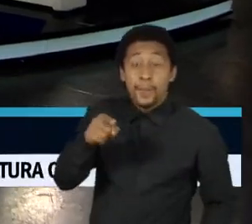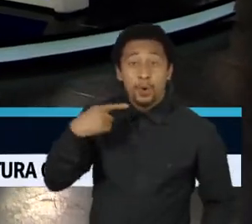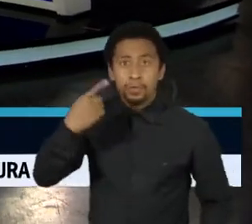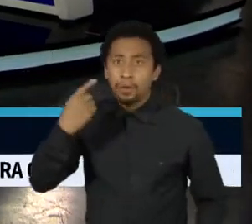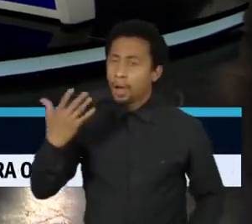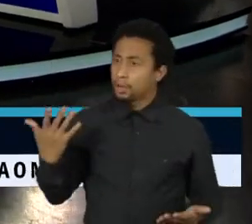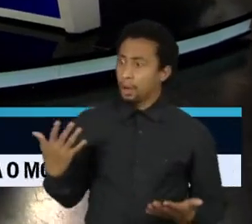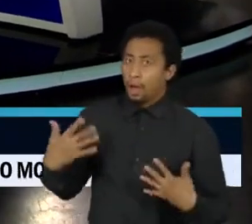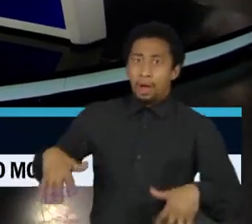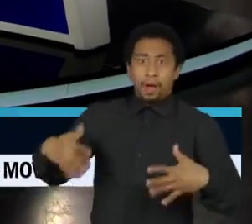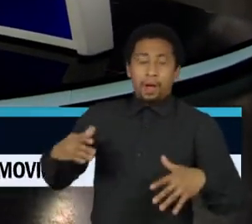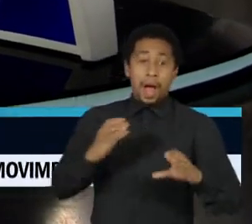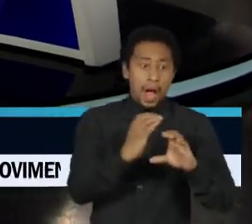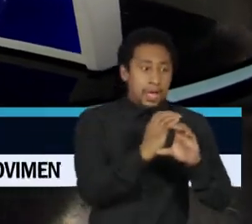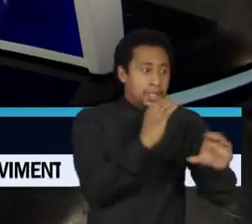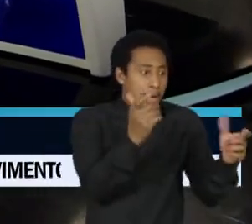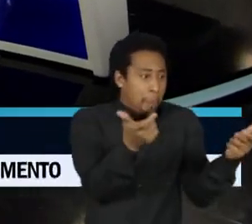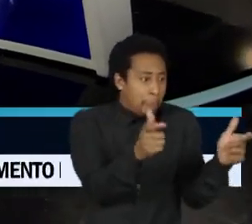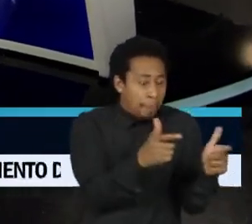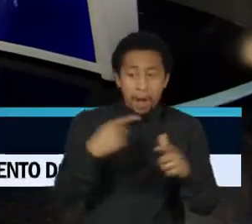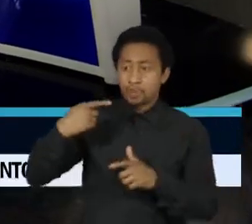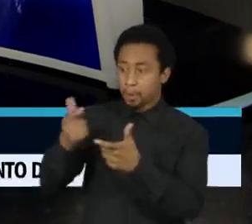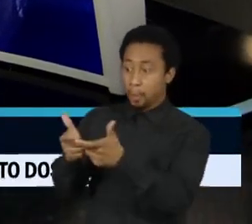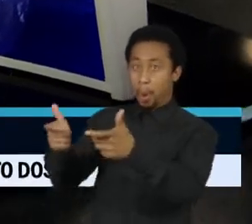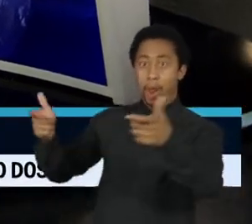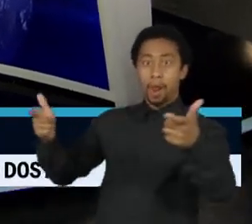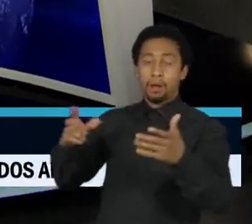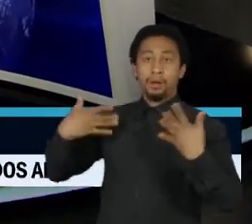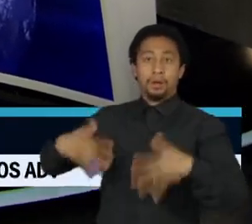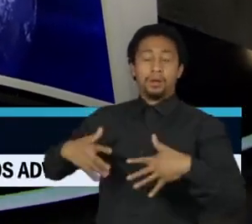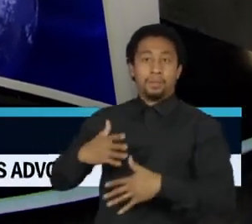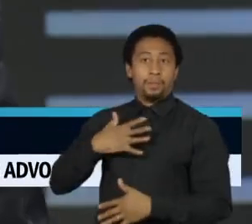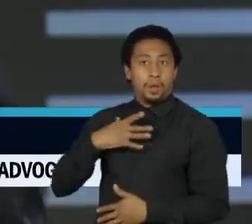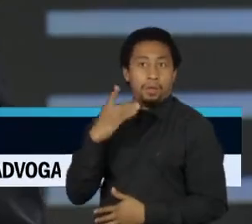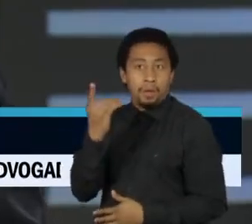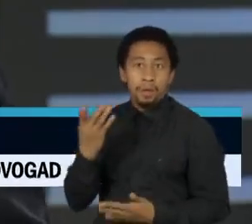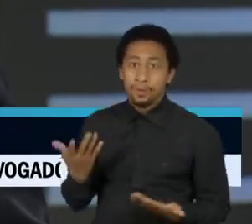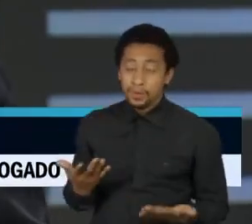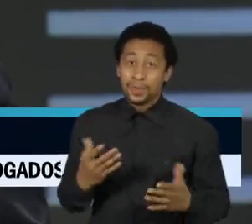advogado, funcionasse mais, porque advogado a gente discute, né? O engenheiro é mais,